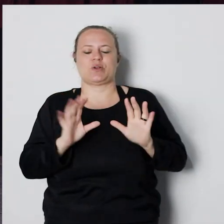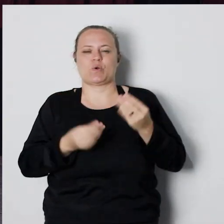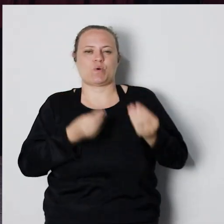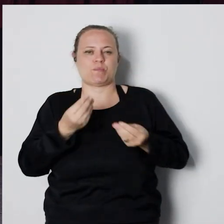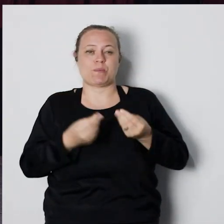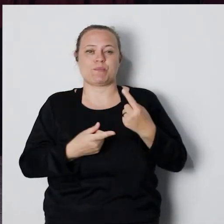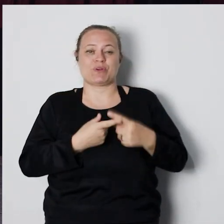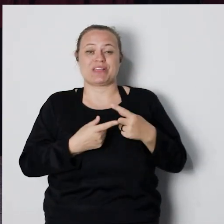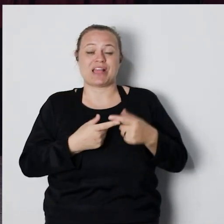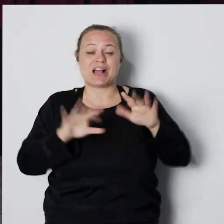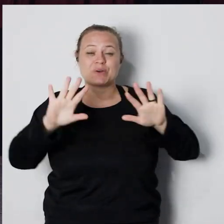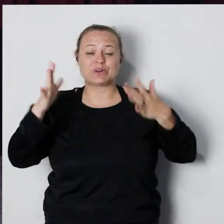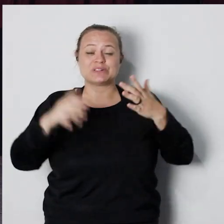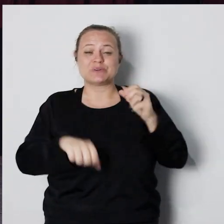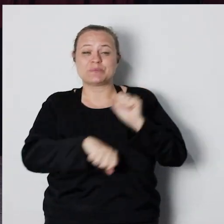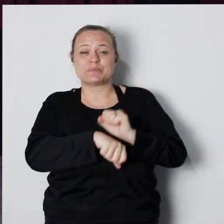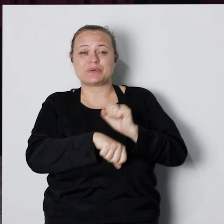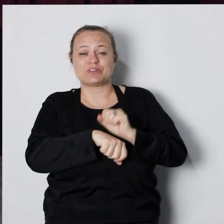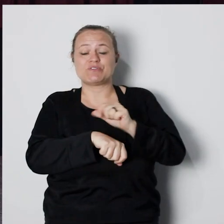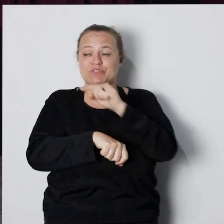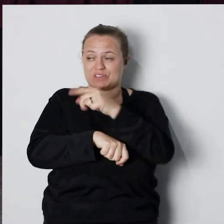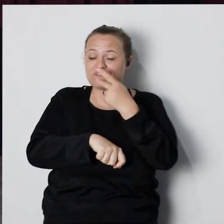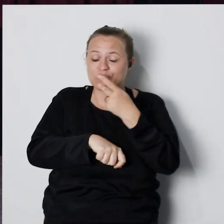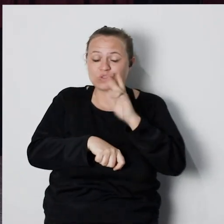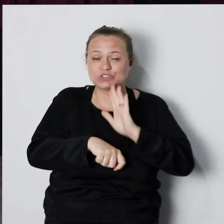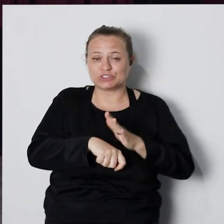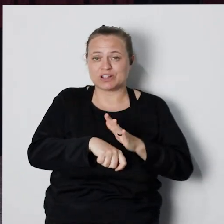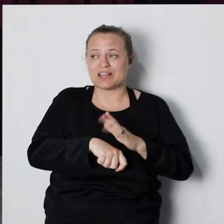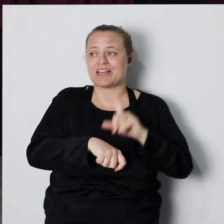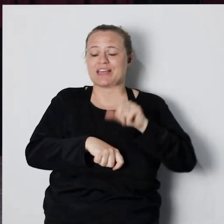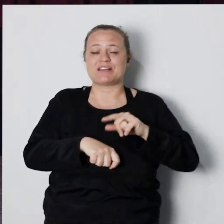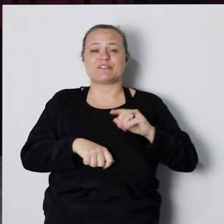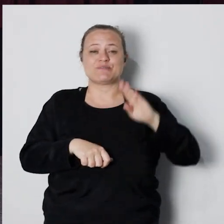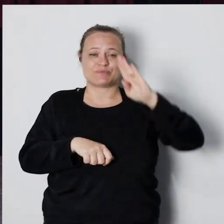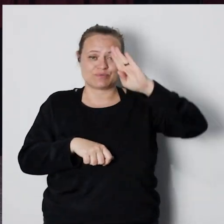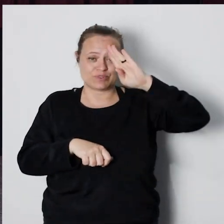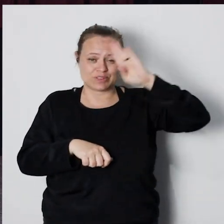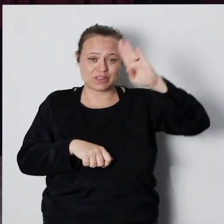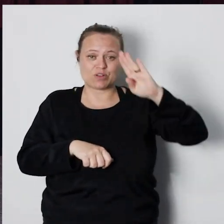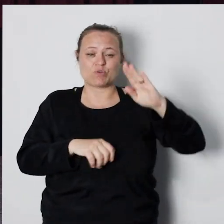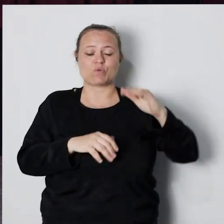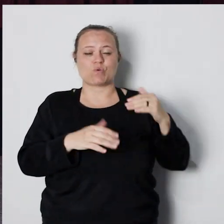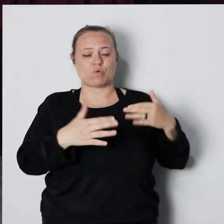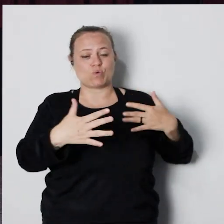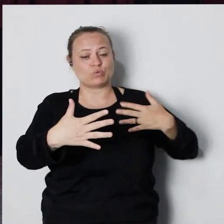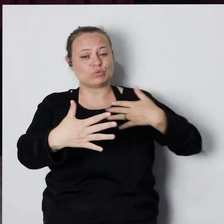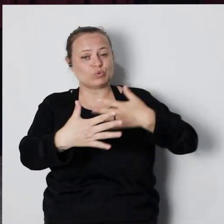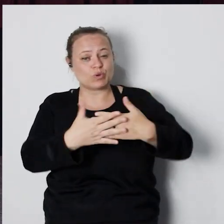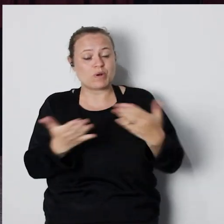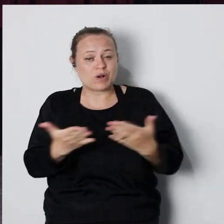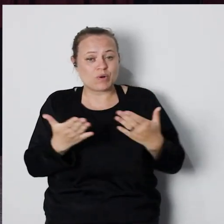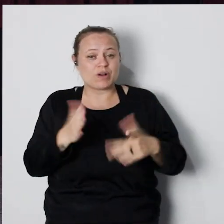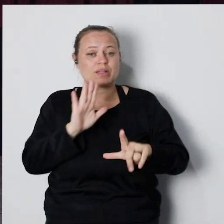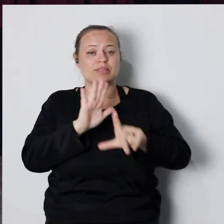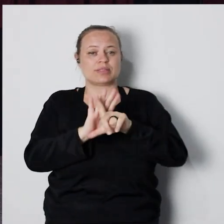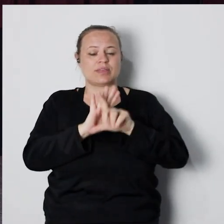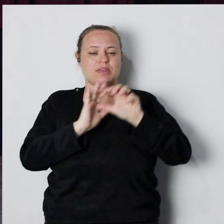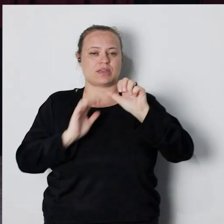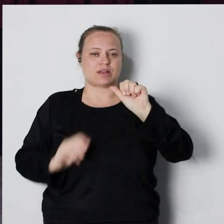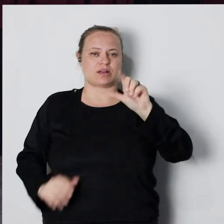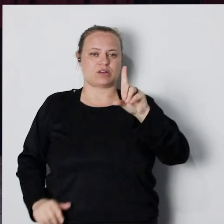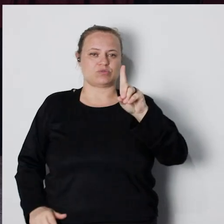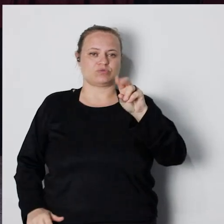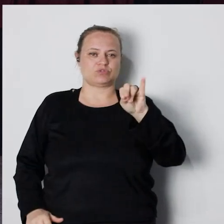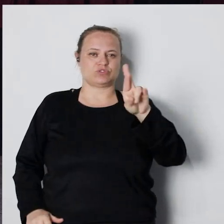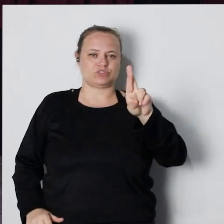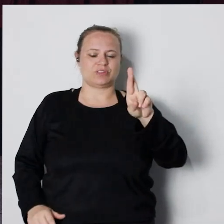Senão, eu acho que seria outro capítulo que eu não gostaria de pensar, primeiro, porque o que aconteceu de